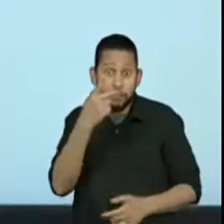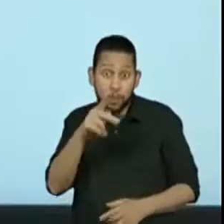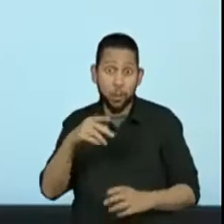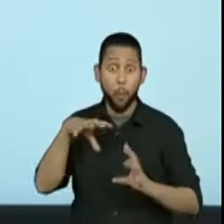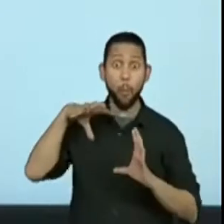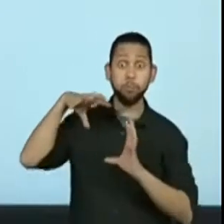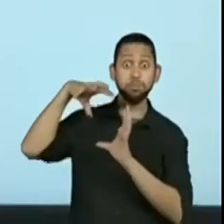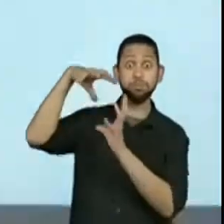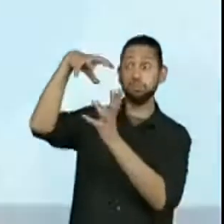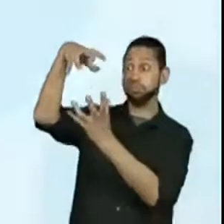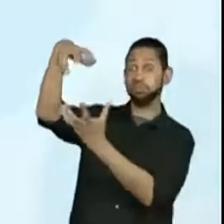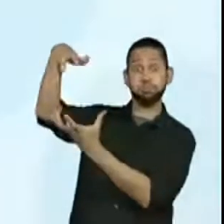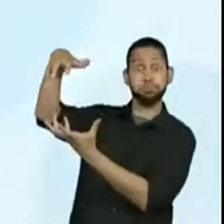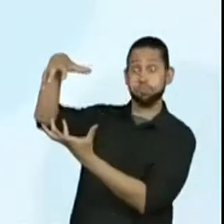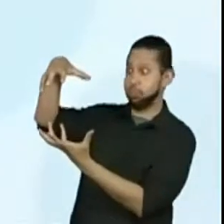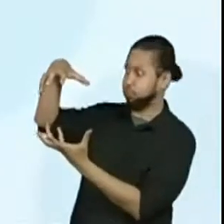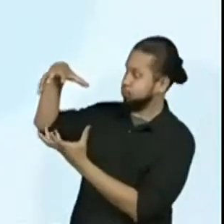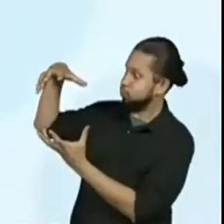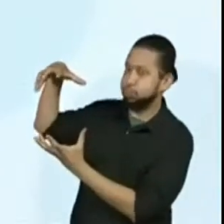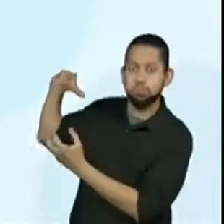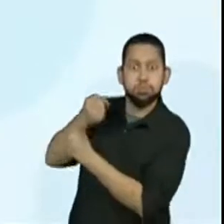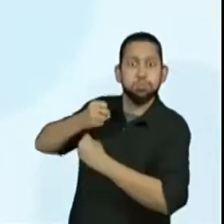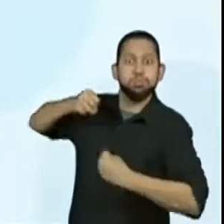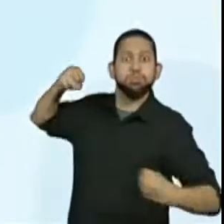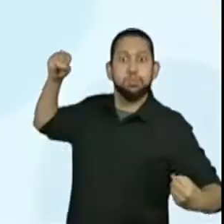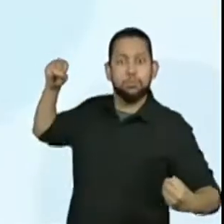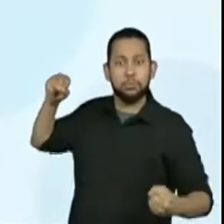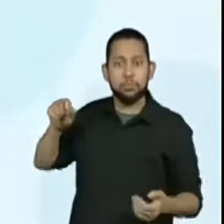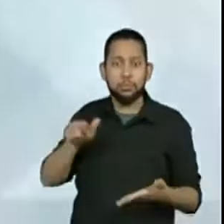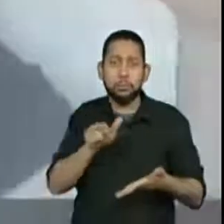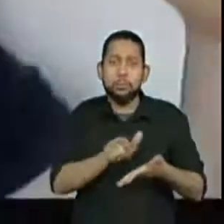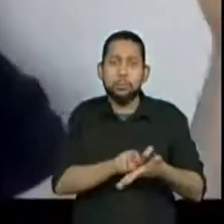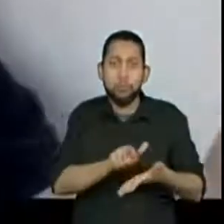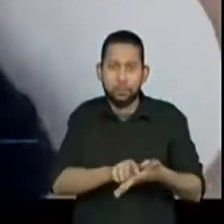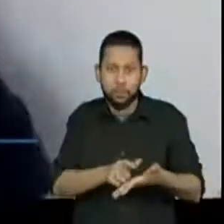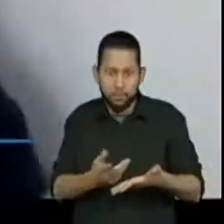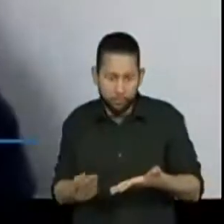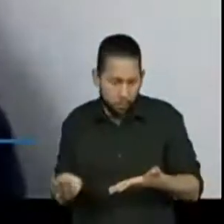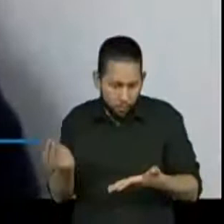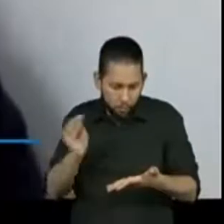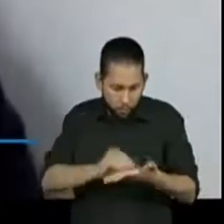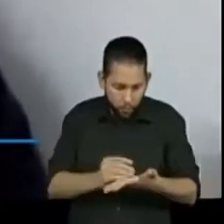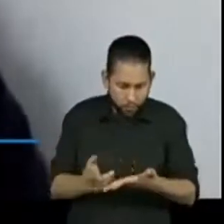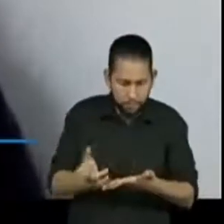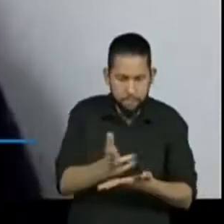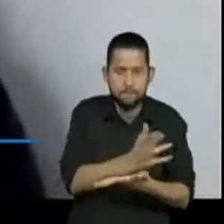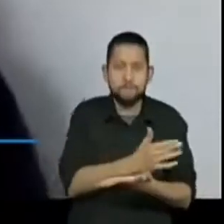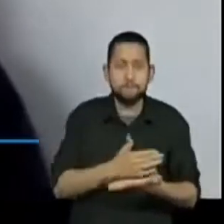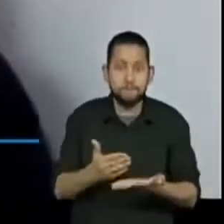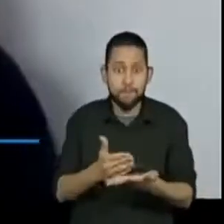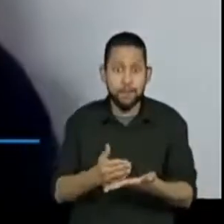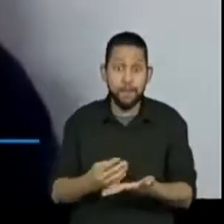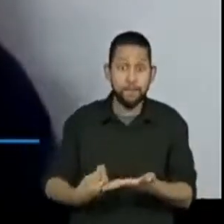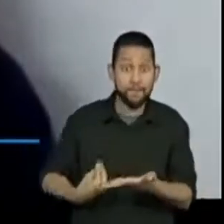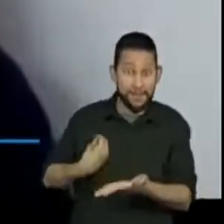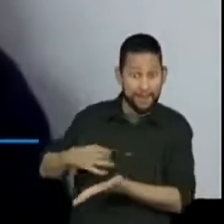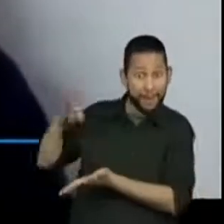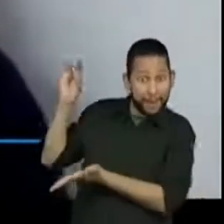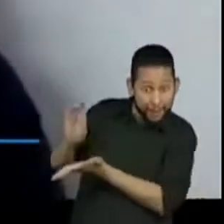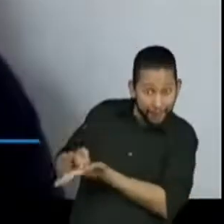sulfite, cada centímetro da folha vai representar muito mais metros da vida